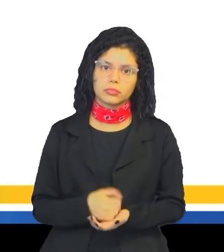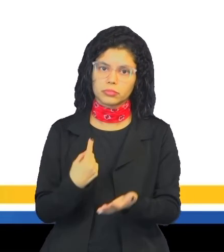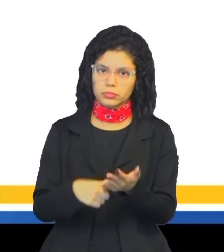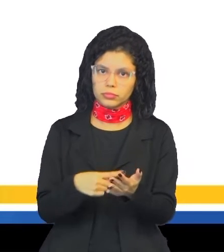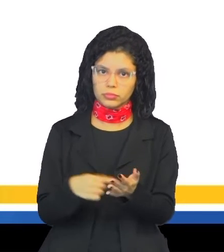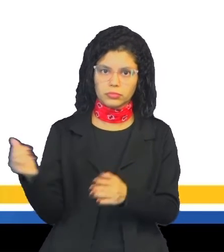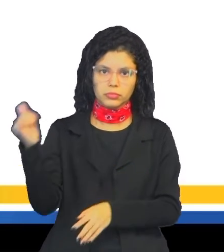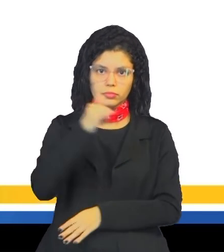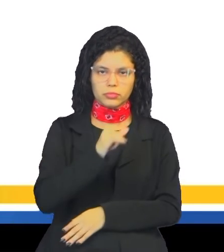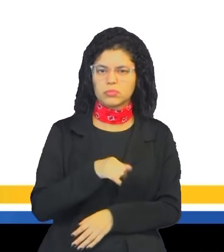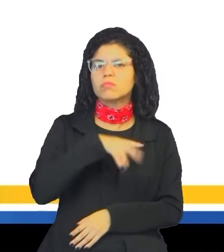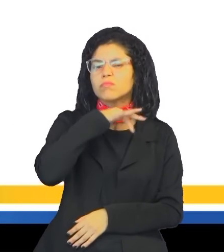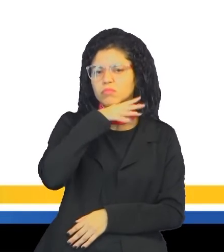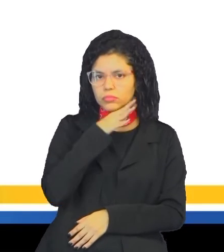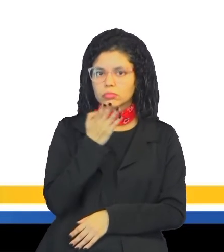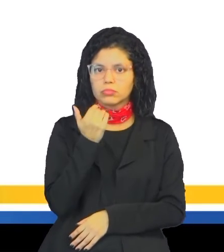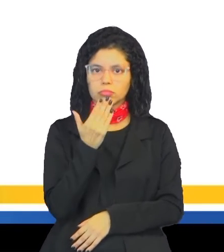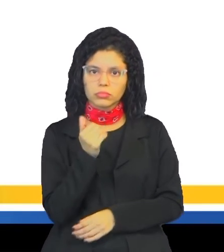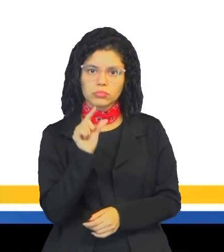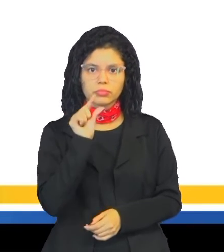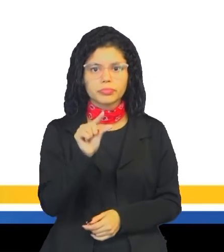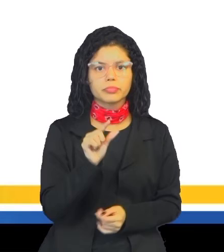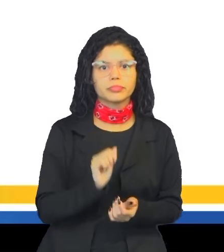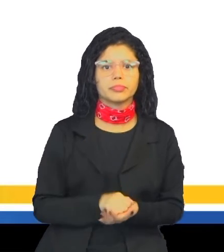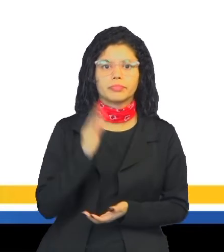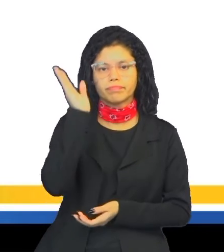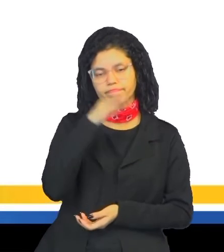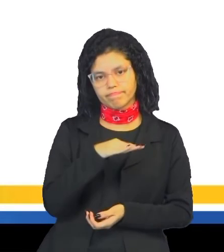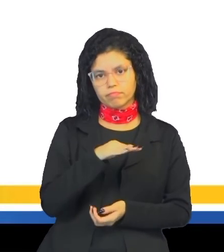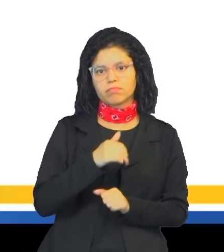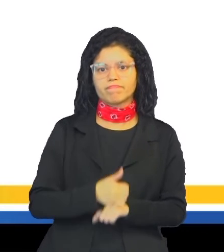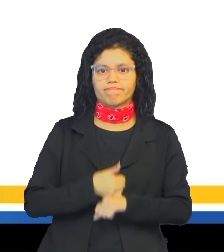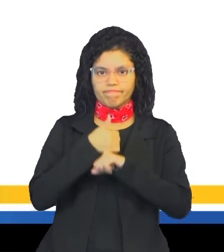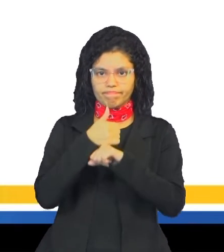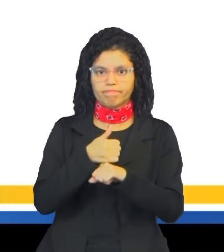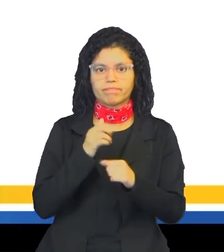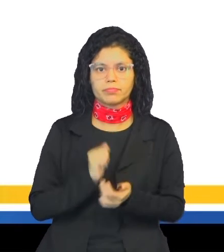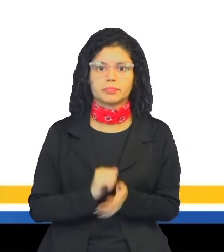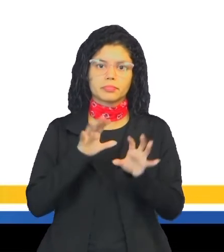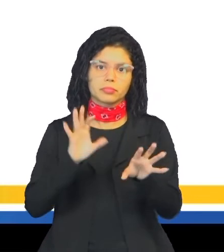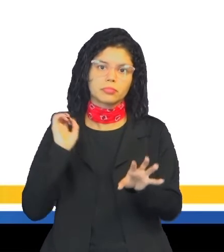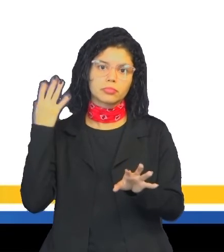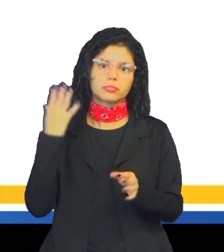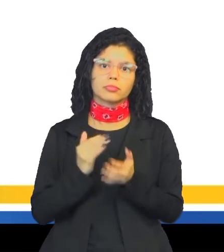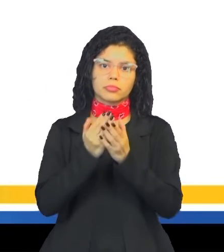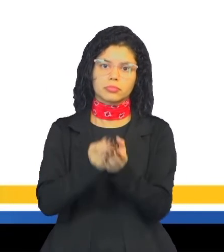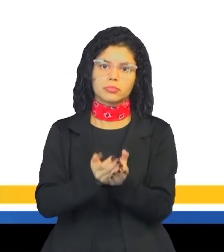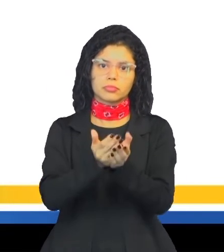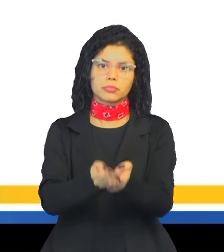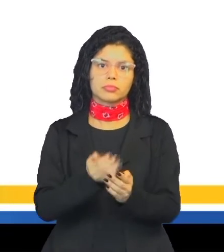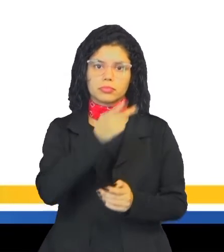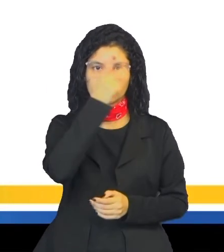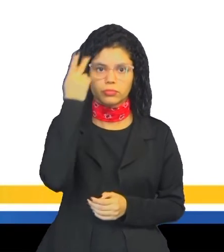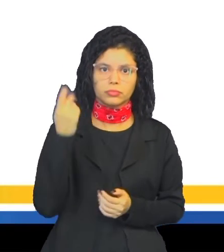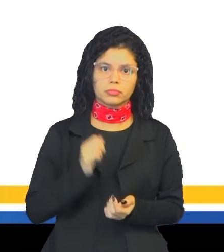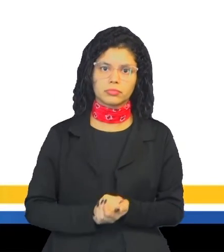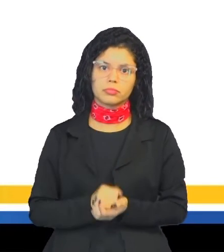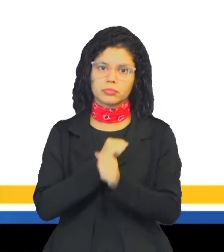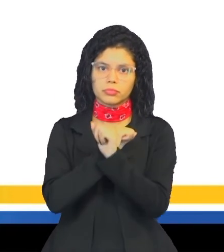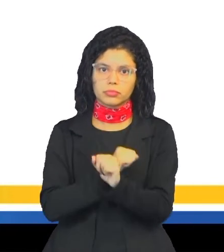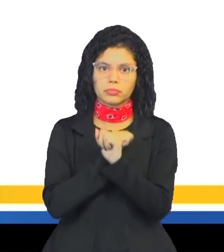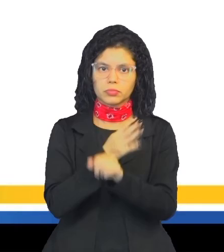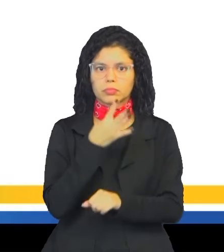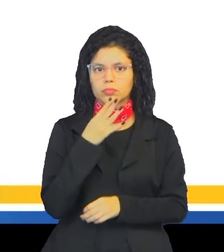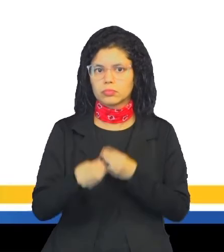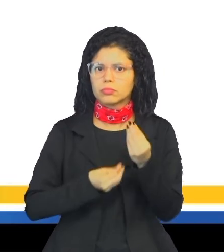As condições da viagem eram péssimas, a comida era pouca e de má qualidade. Em razão disso, os navios de transporte de pessoas